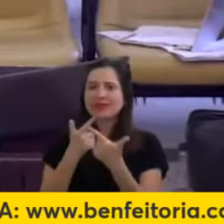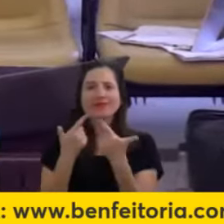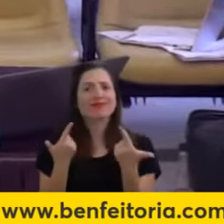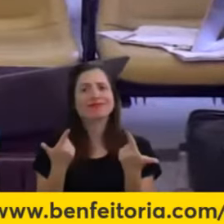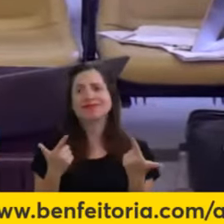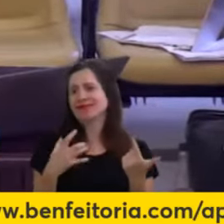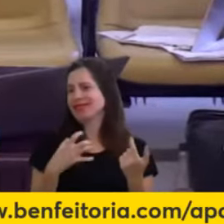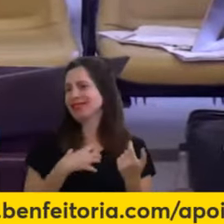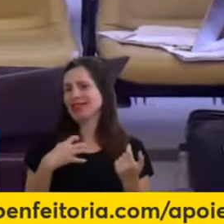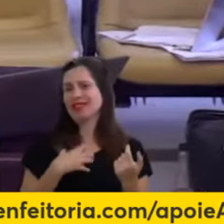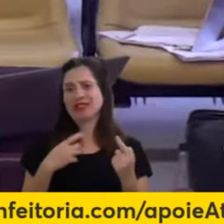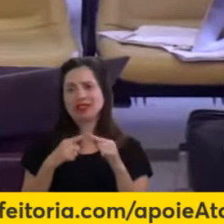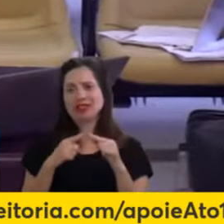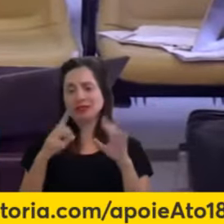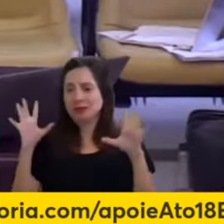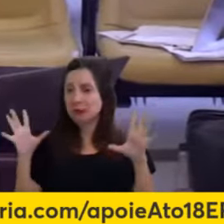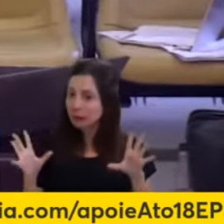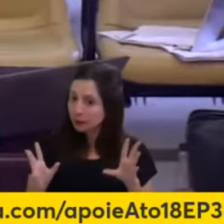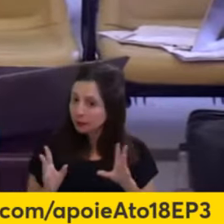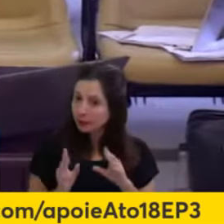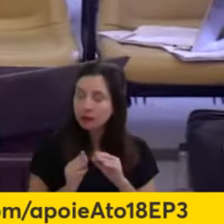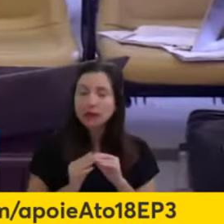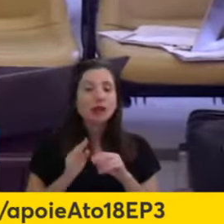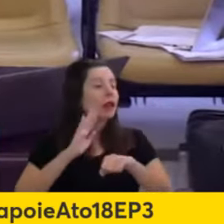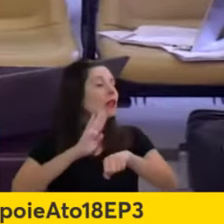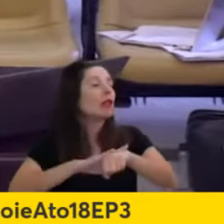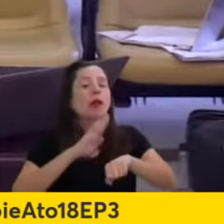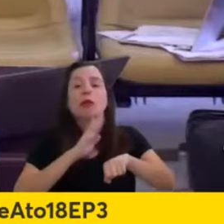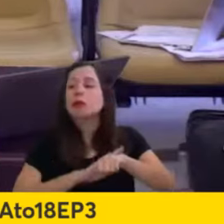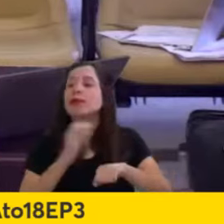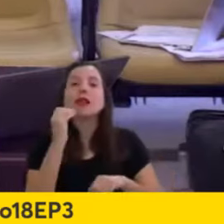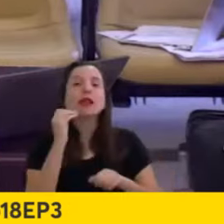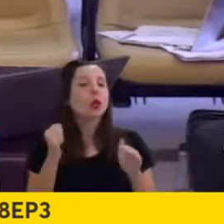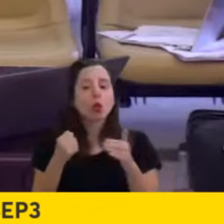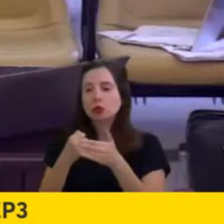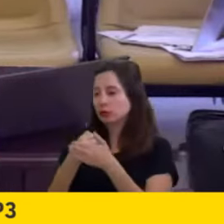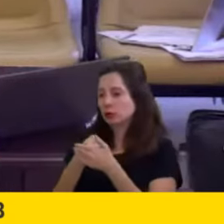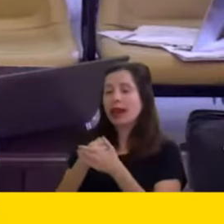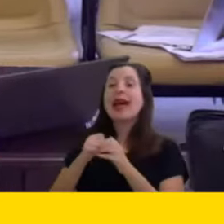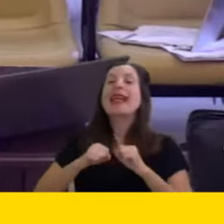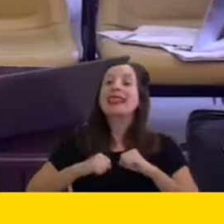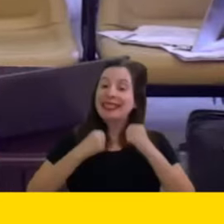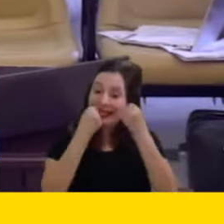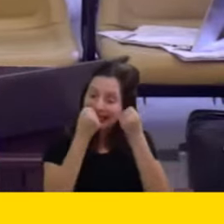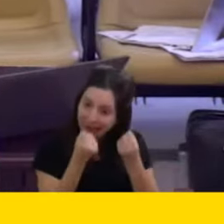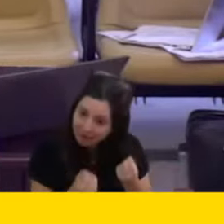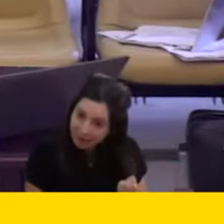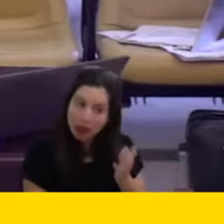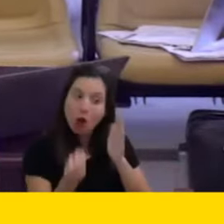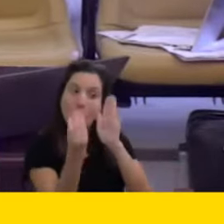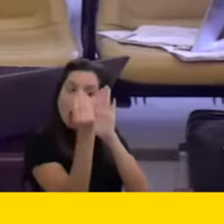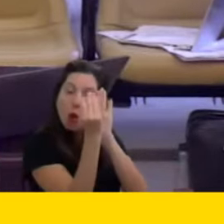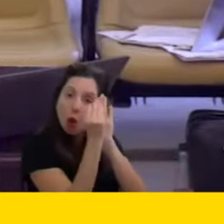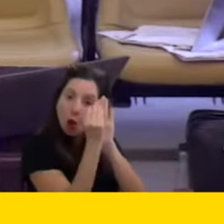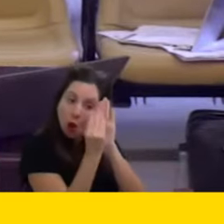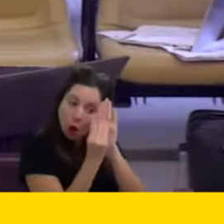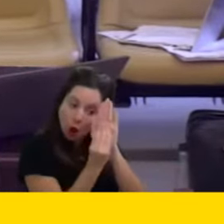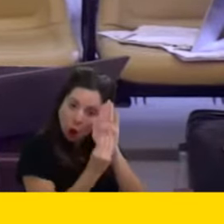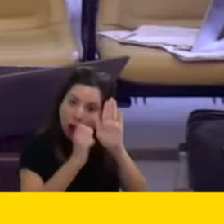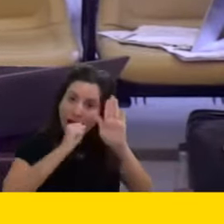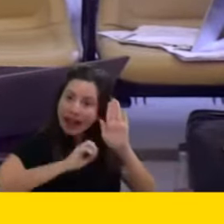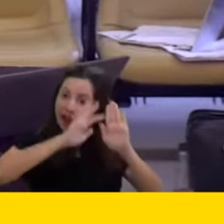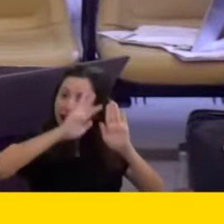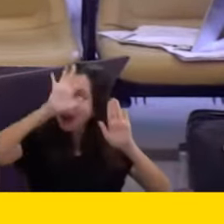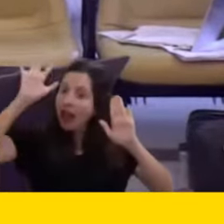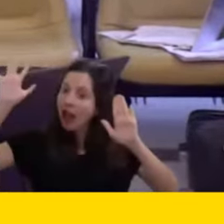para concluir nemhum momento se tentou esconder desde a defesa consta claramente que os pareceres foi